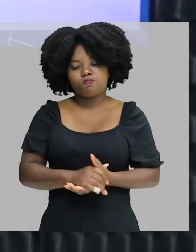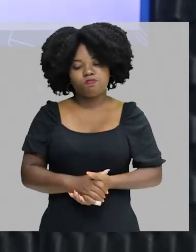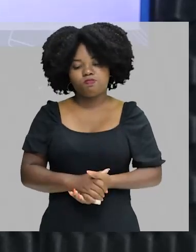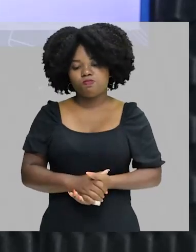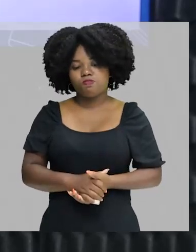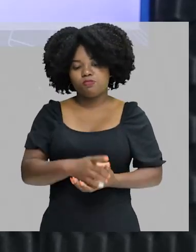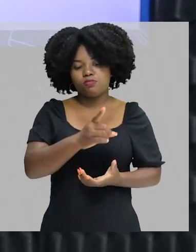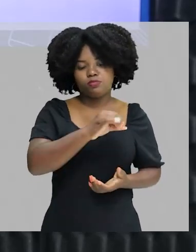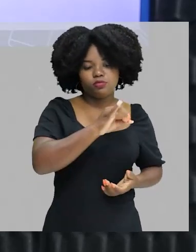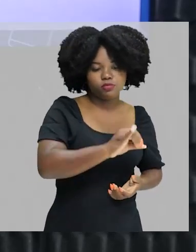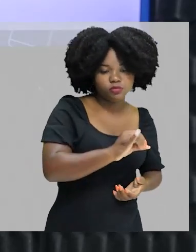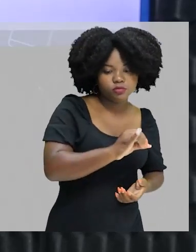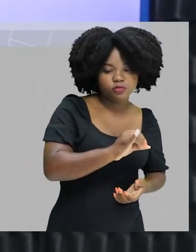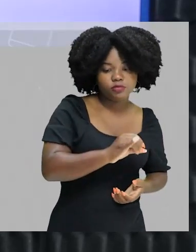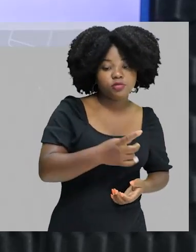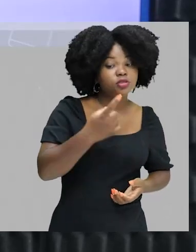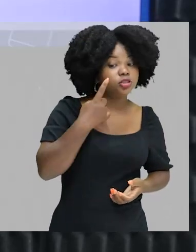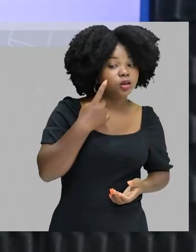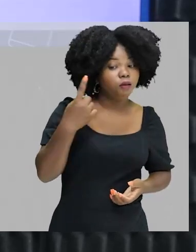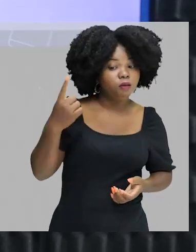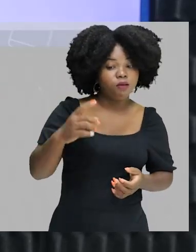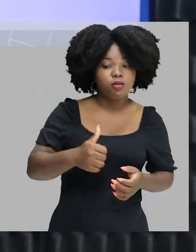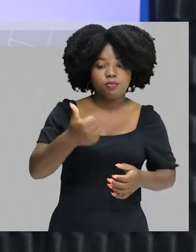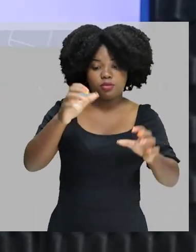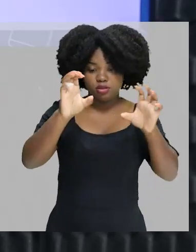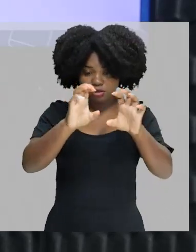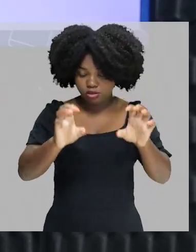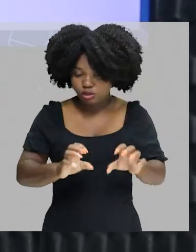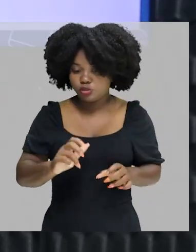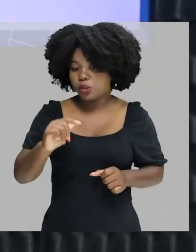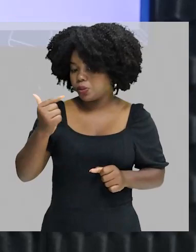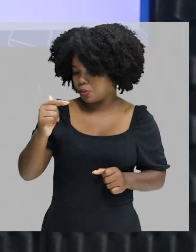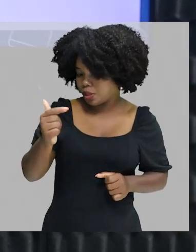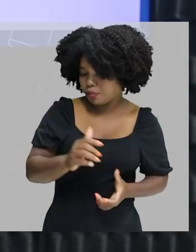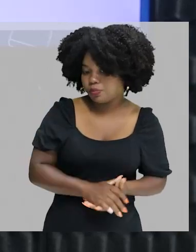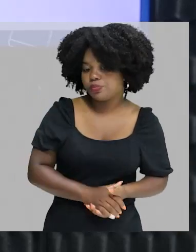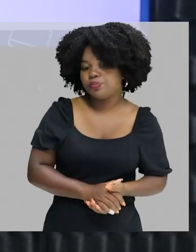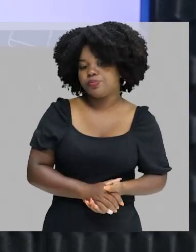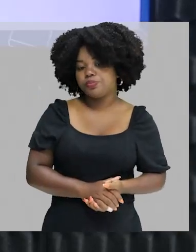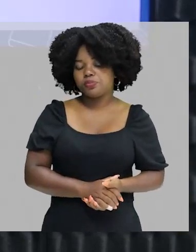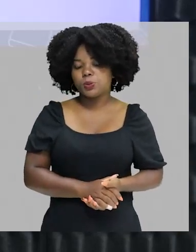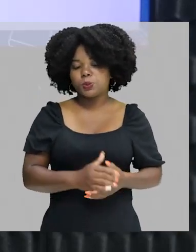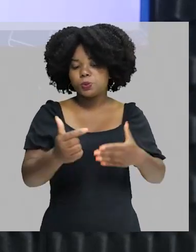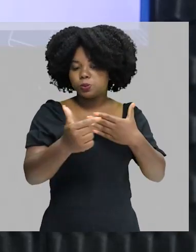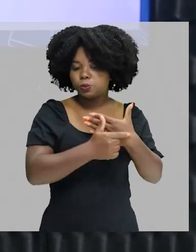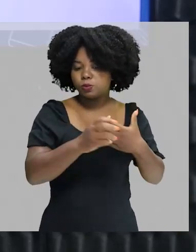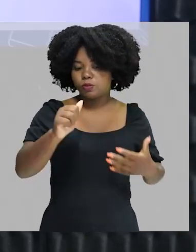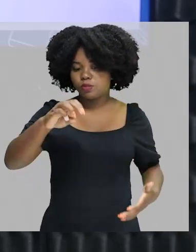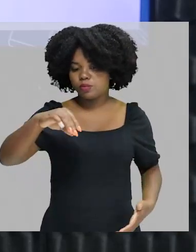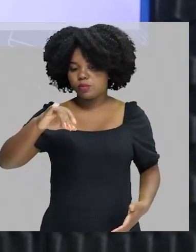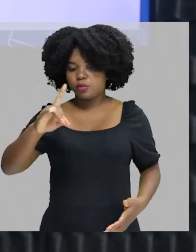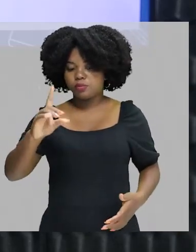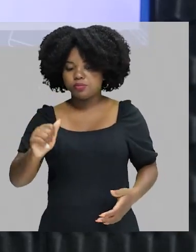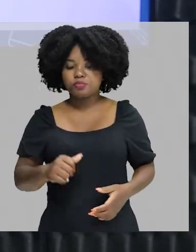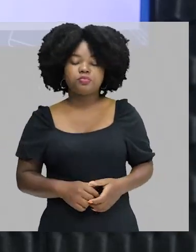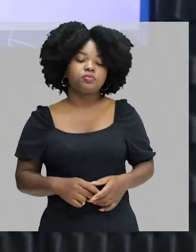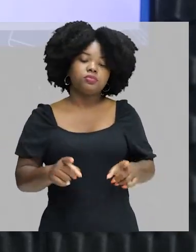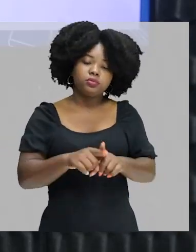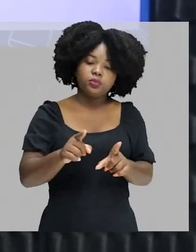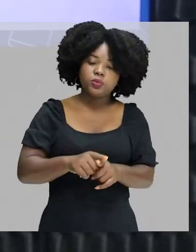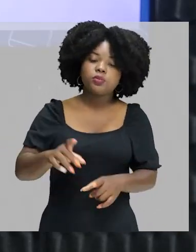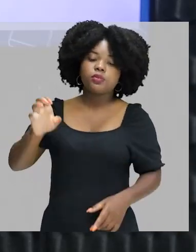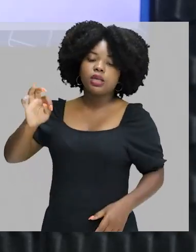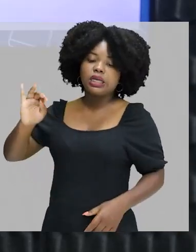no diisocianato de parafenileno, nós não temos a função amida, e nem